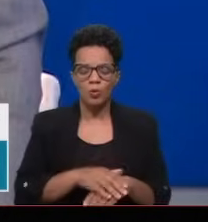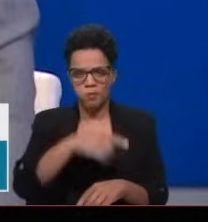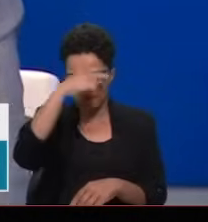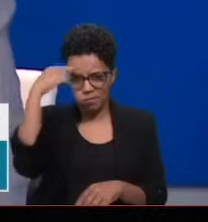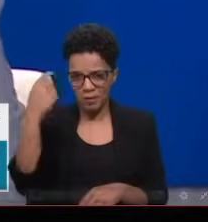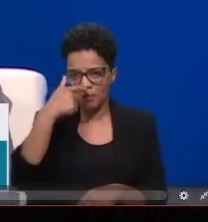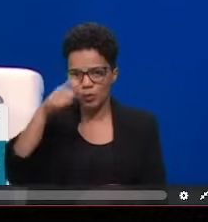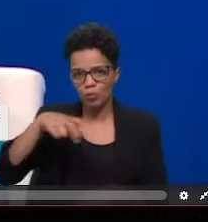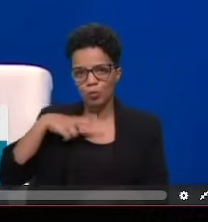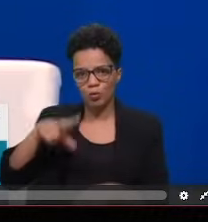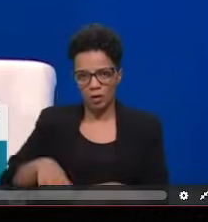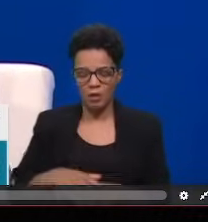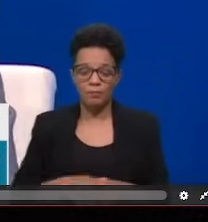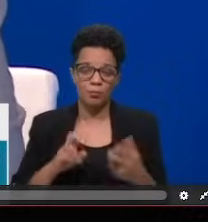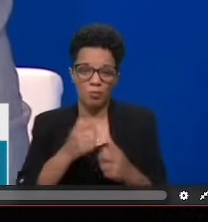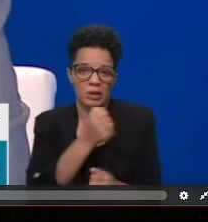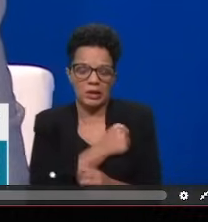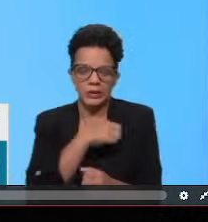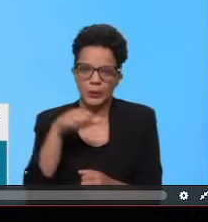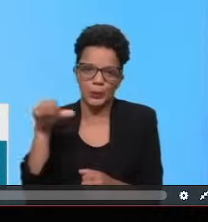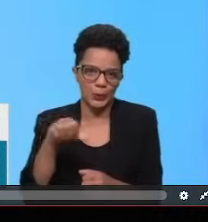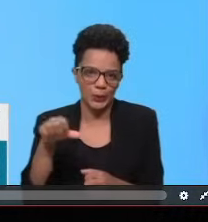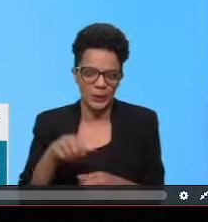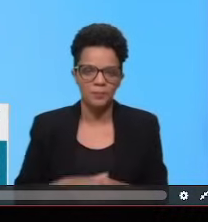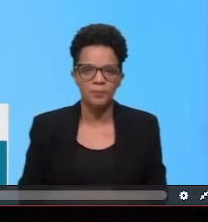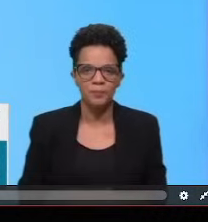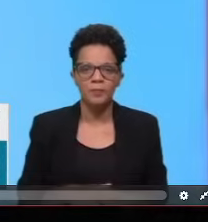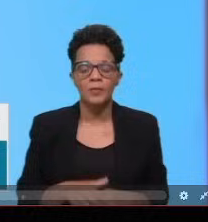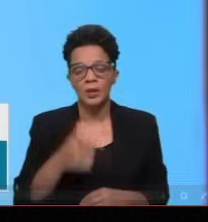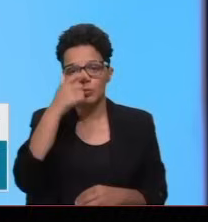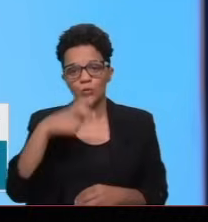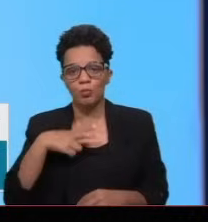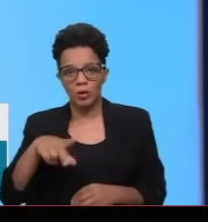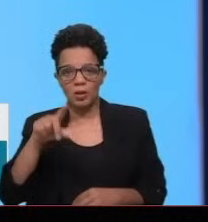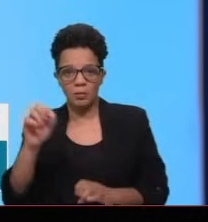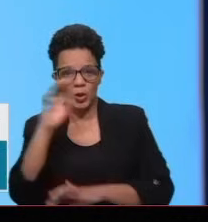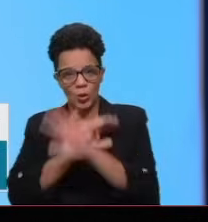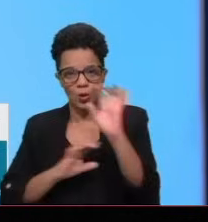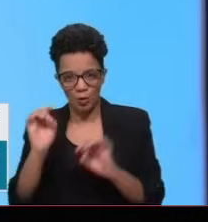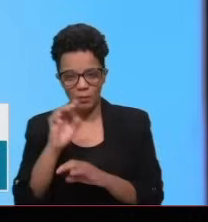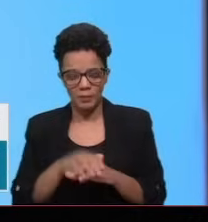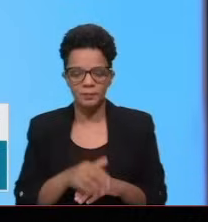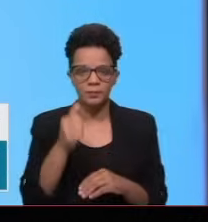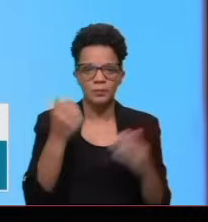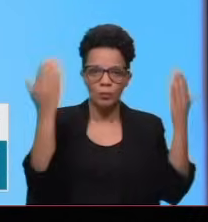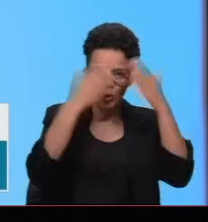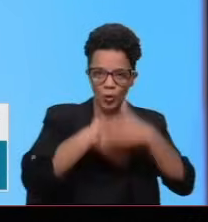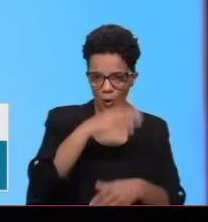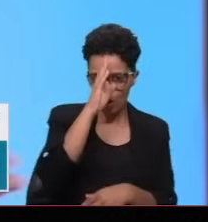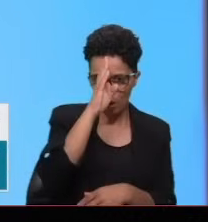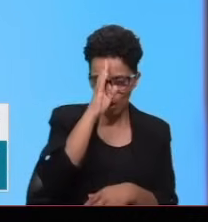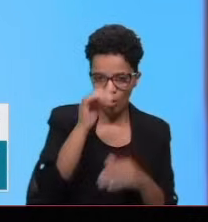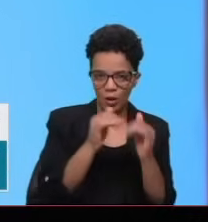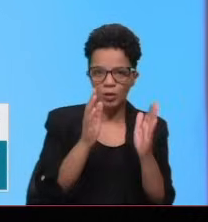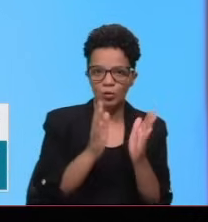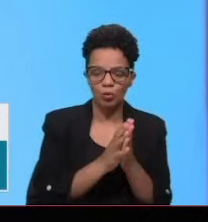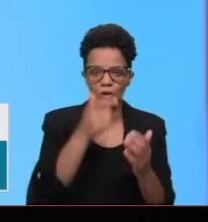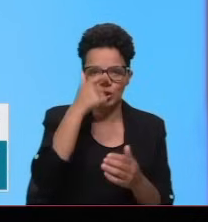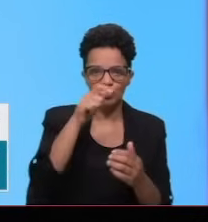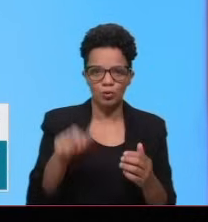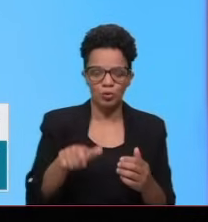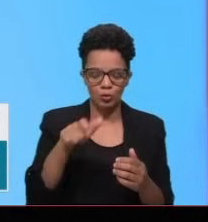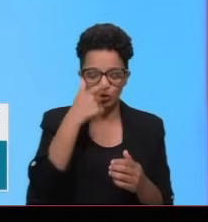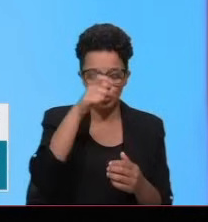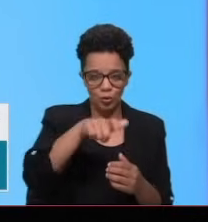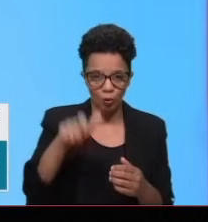para os portugueses desde logo o problema da habitação certo bem muito muito M os portugueses e para os europeus estamos a falar europ muito boa noite desde já todas as pessoas que nos estão a ouvir